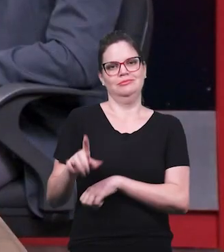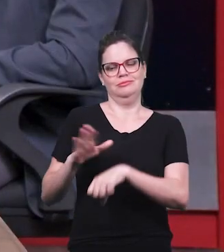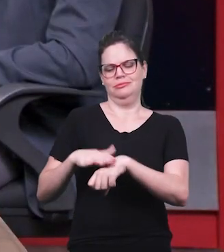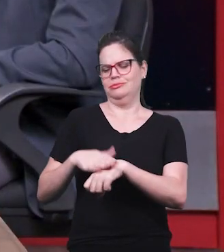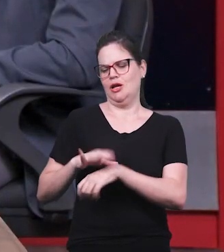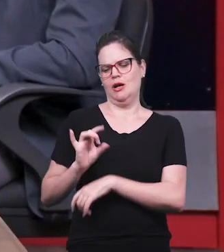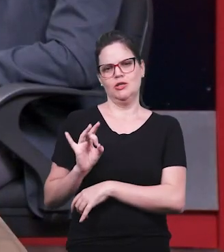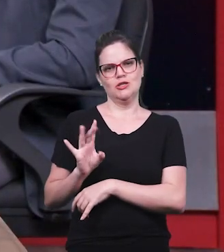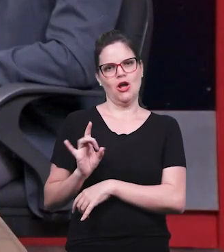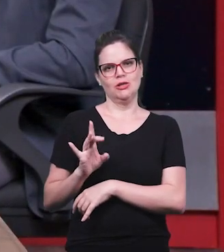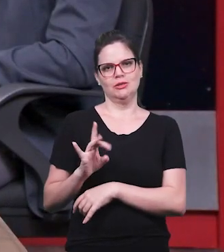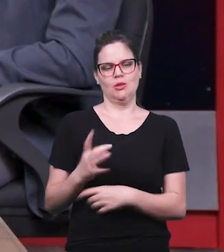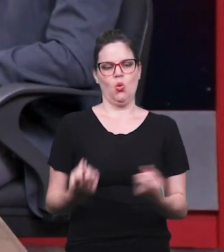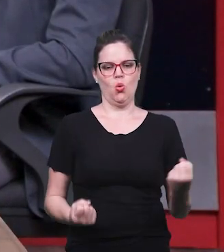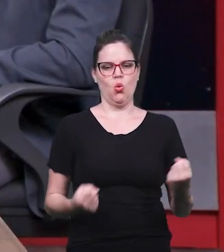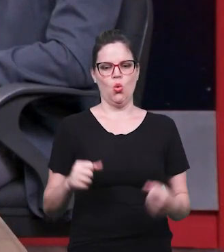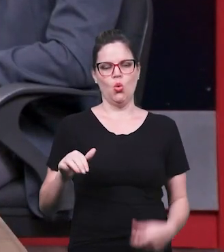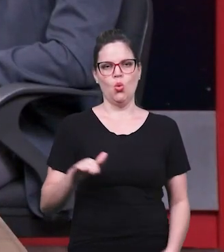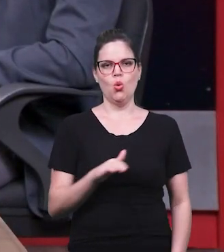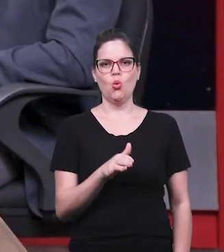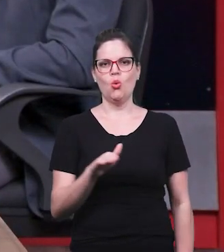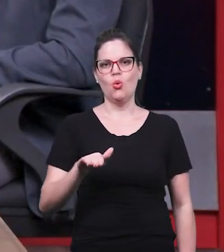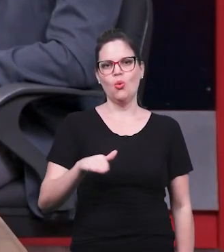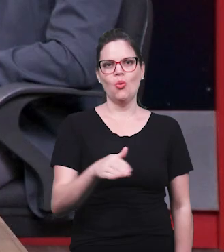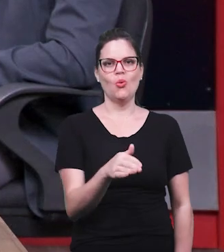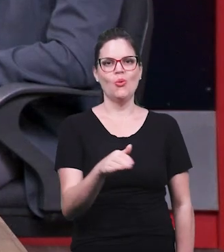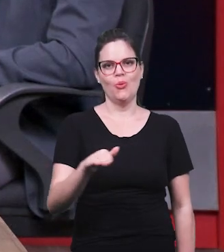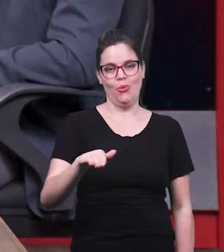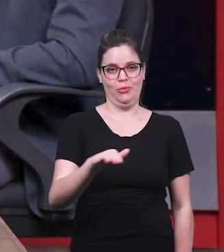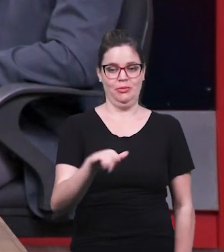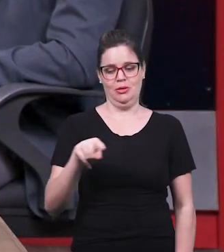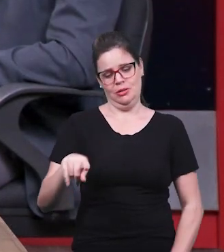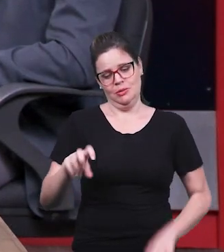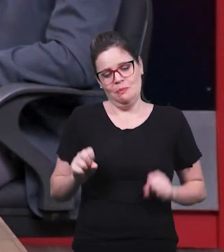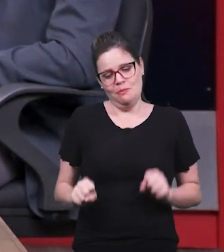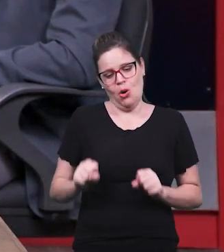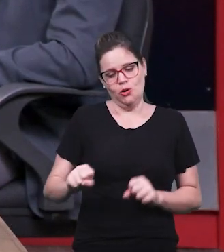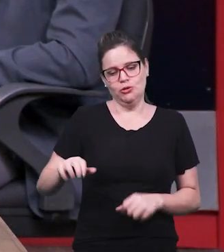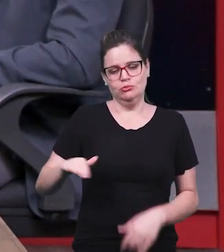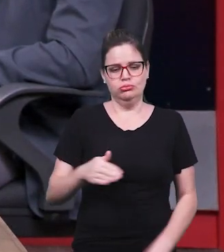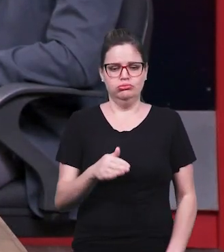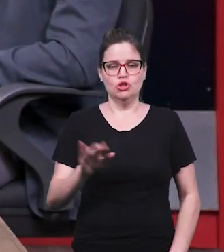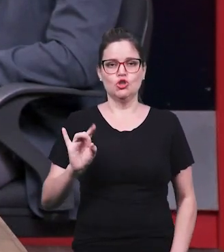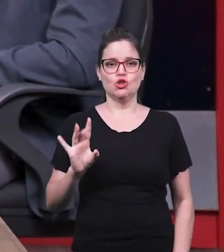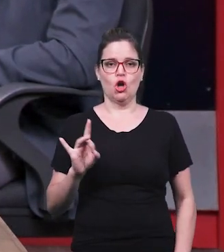Por um lado, de condução autônoma, né?